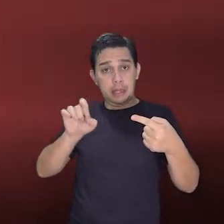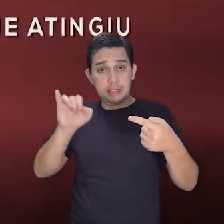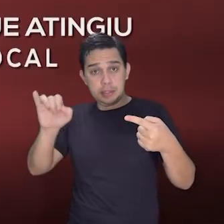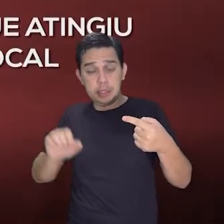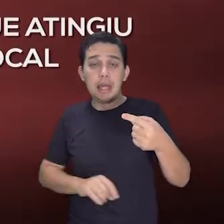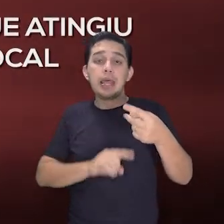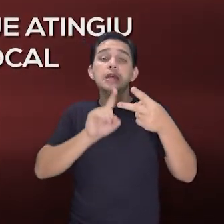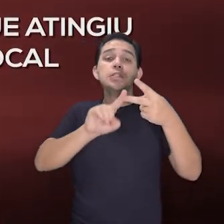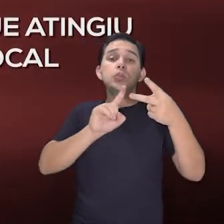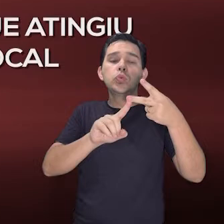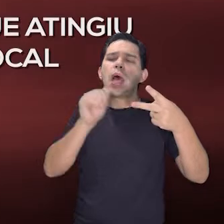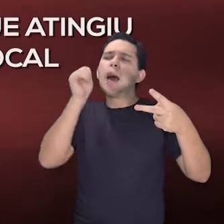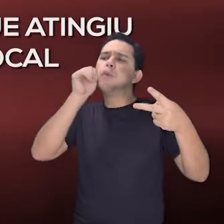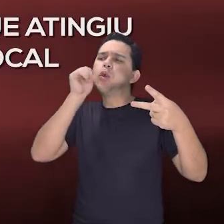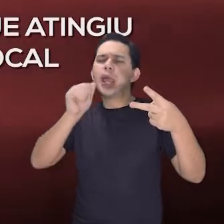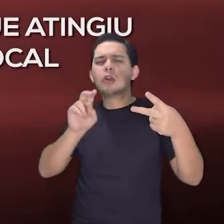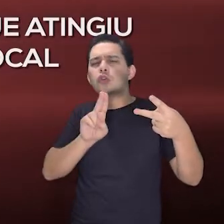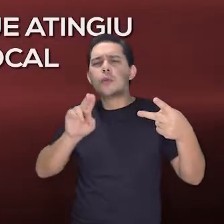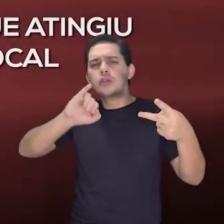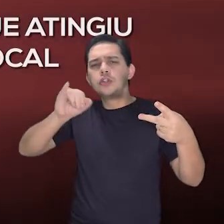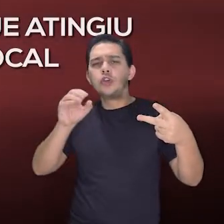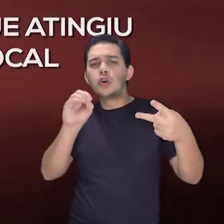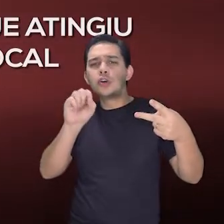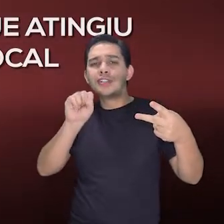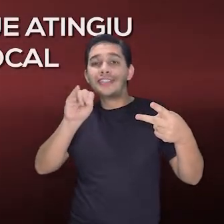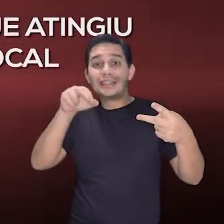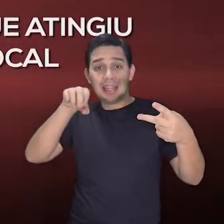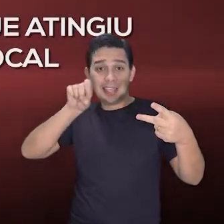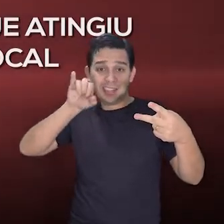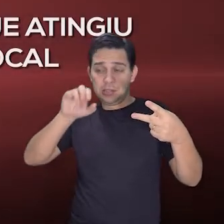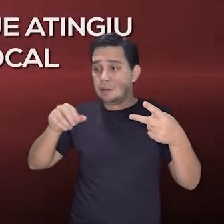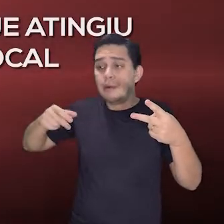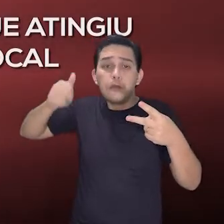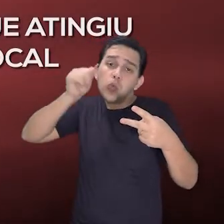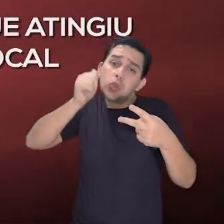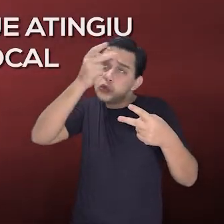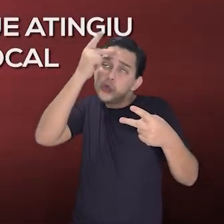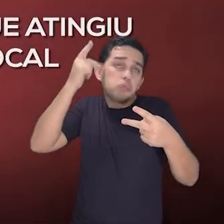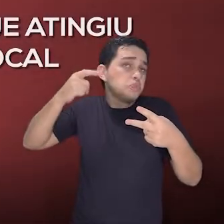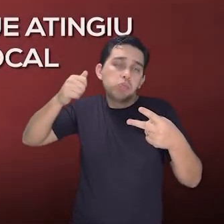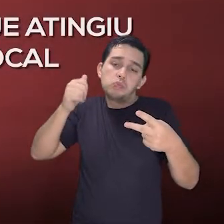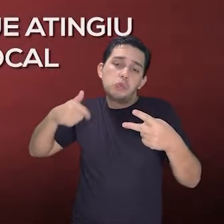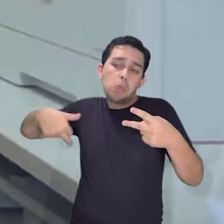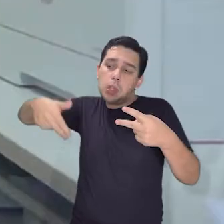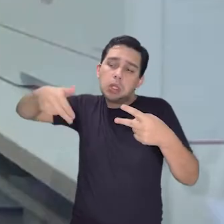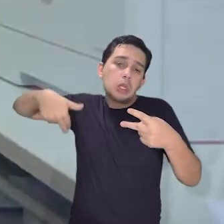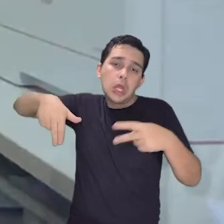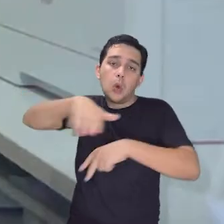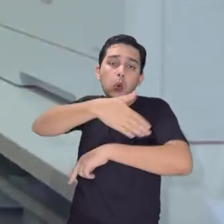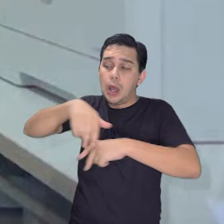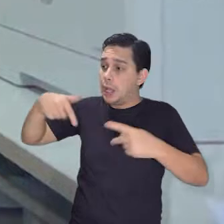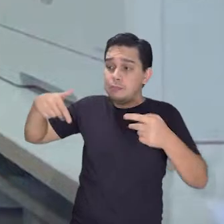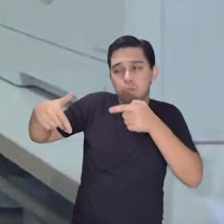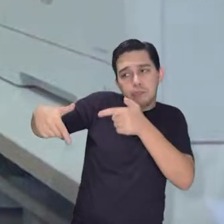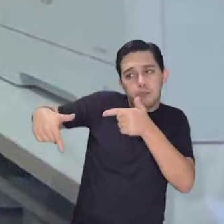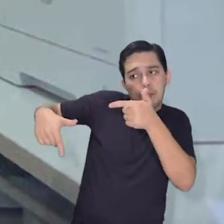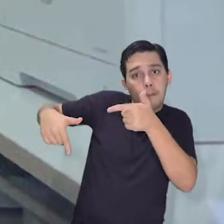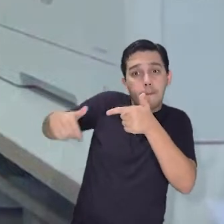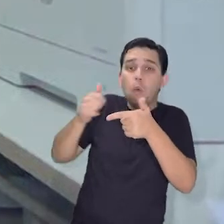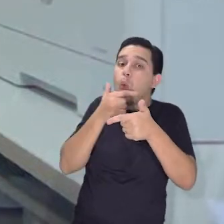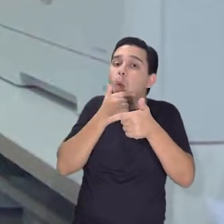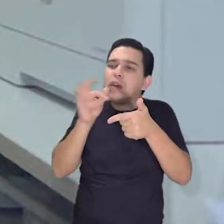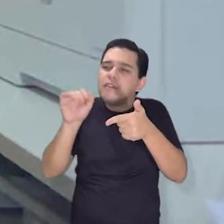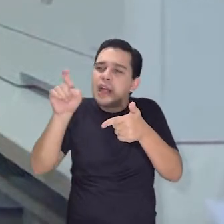e a lesão corporal em relação à vítima Josineide, essa pessoa que passava na rua no momento da execução. O quanto da pena